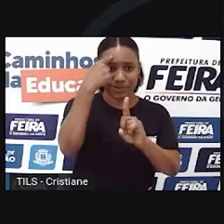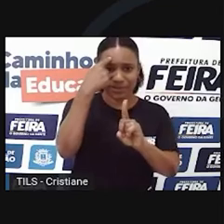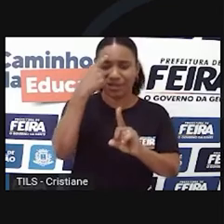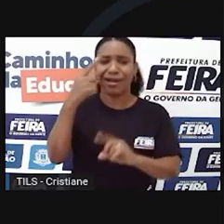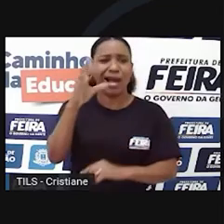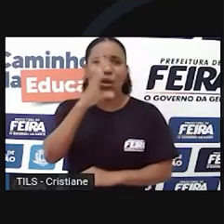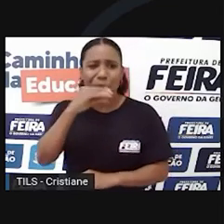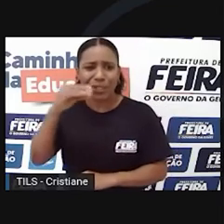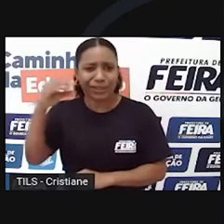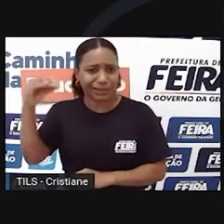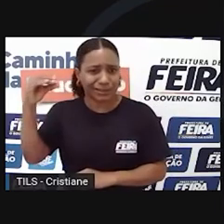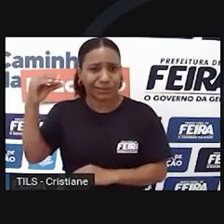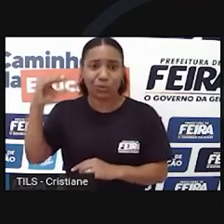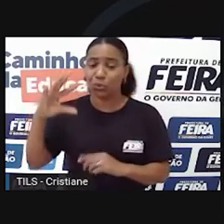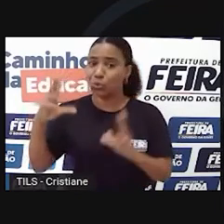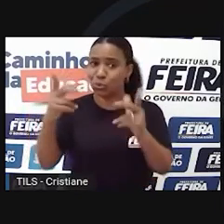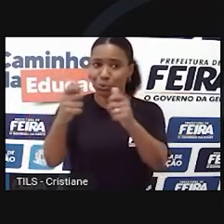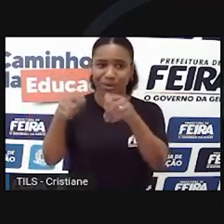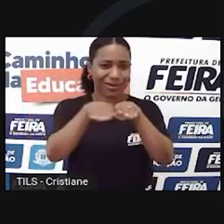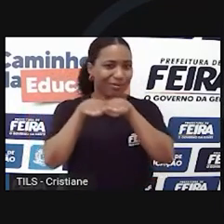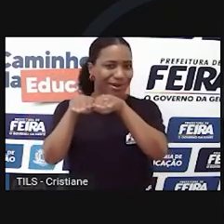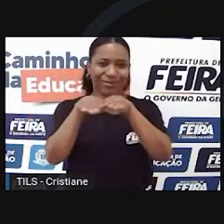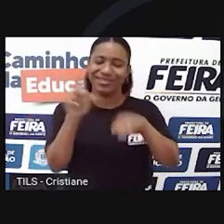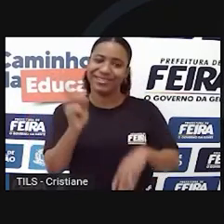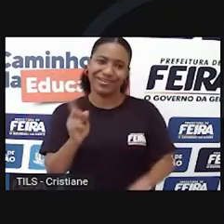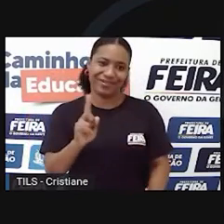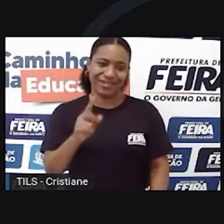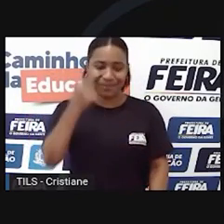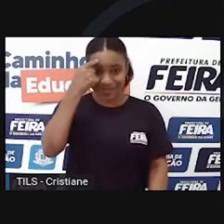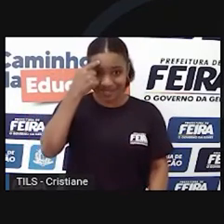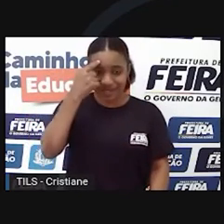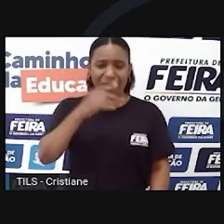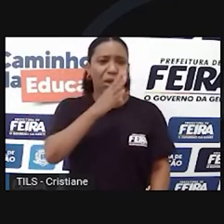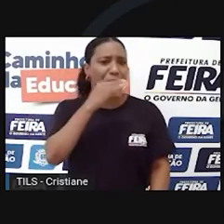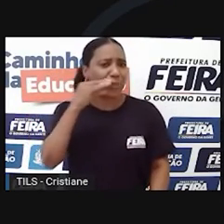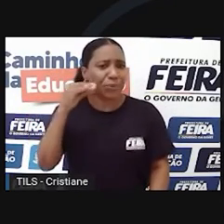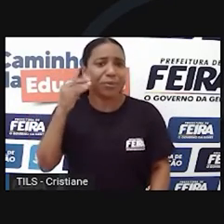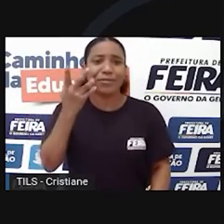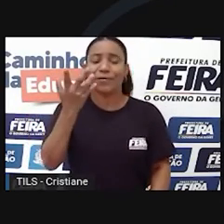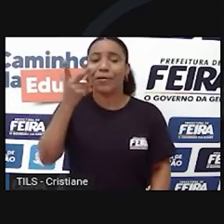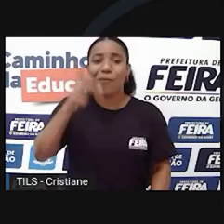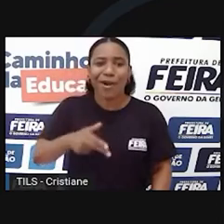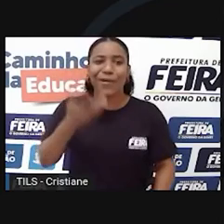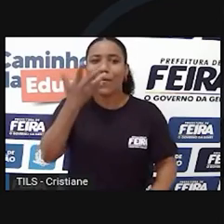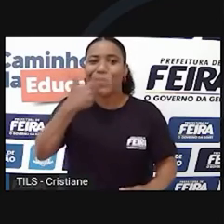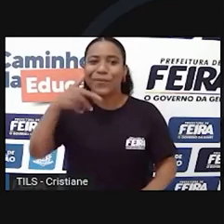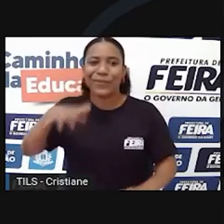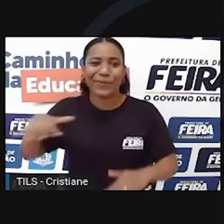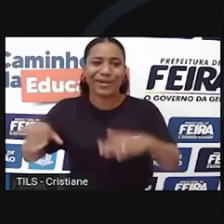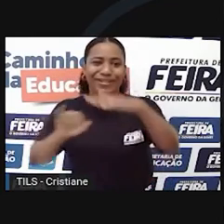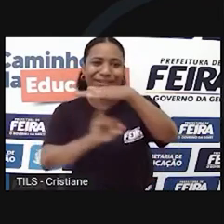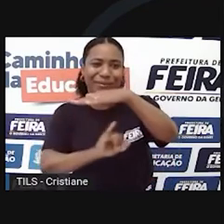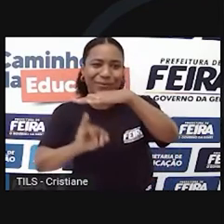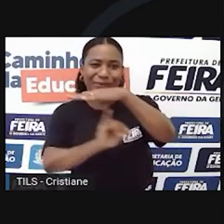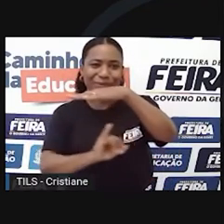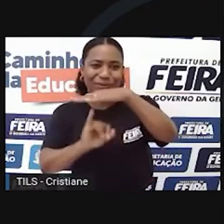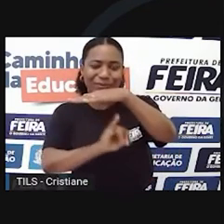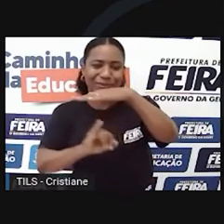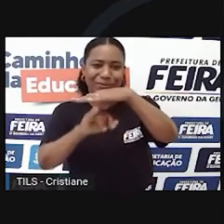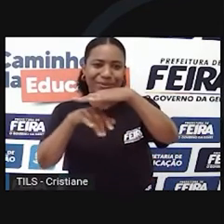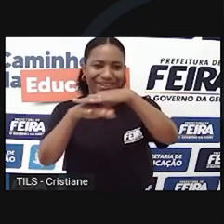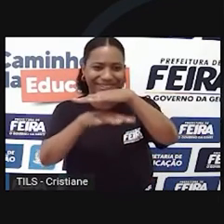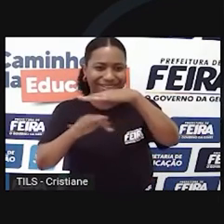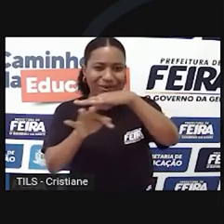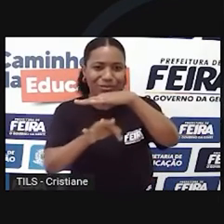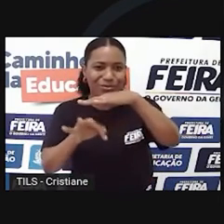né? Existia infância, aí num ambiente social muito coeso, né? Um ritual de passagem válido para todas as crianças que no dia